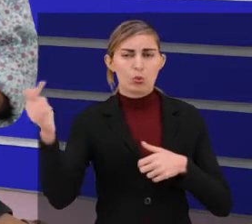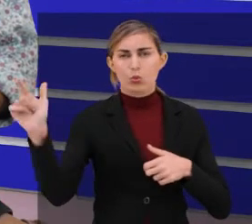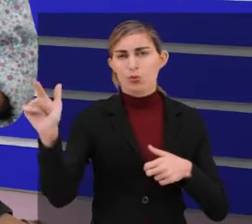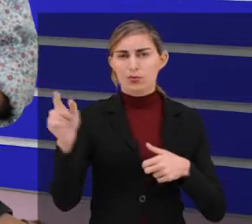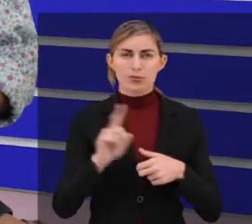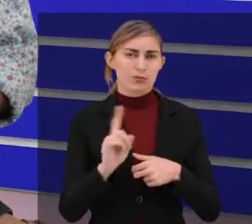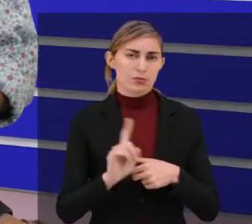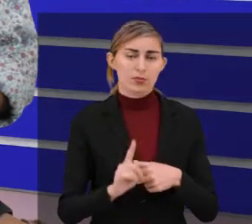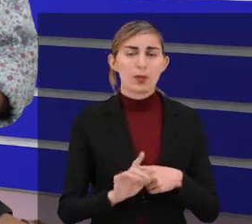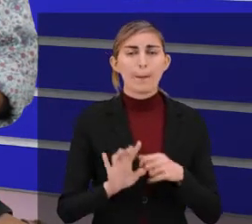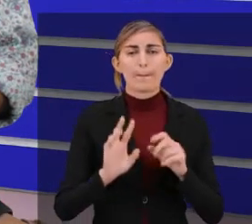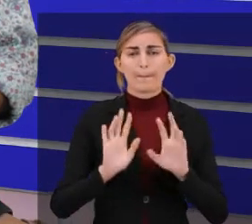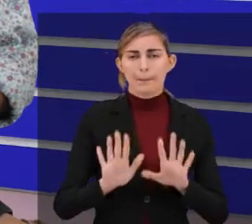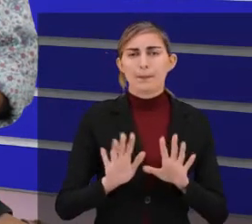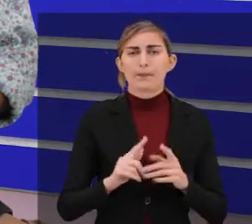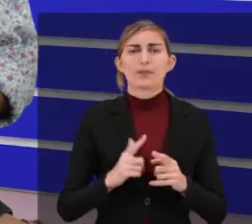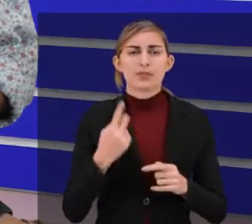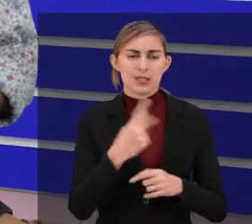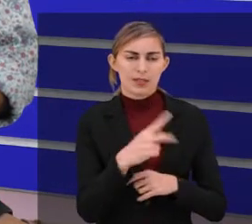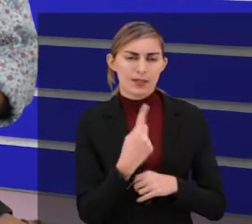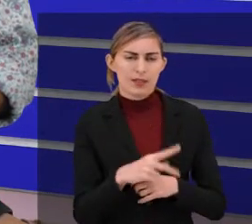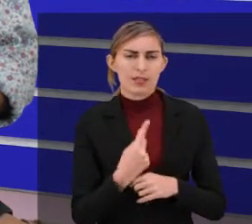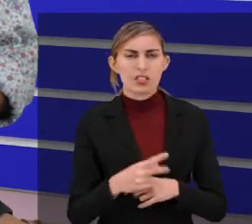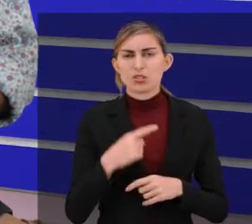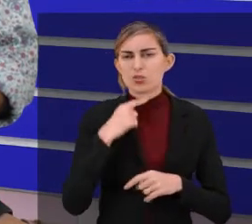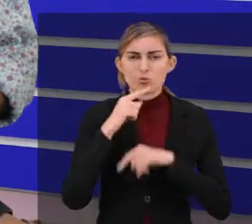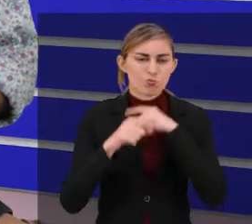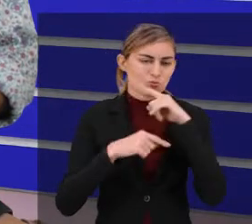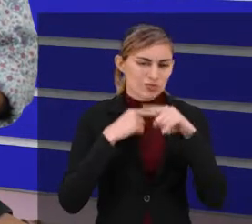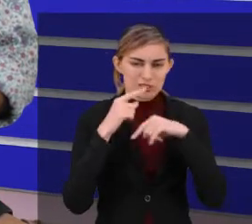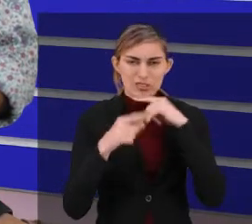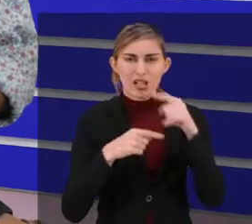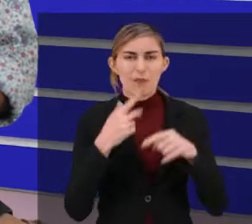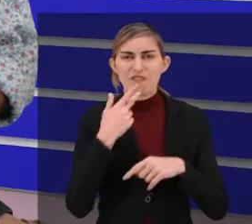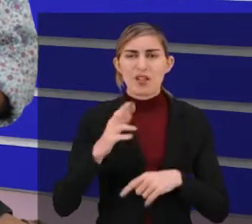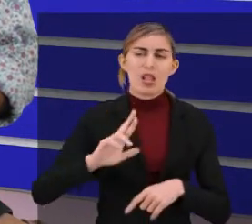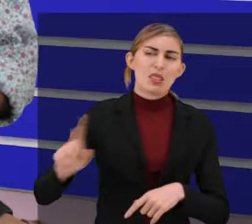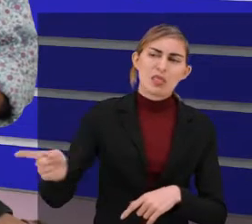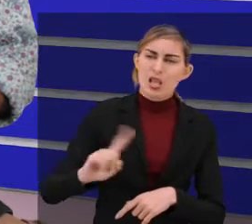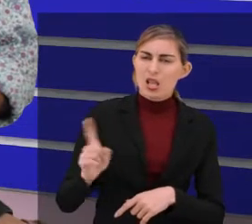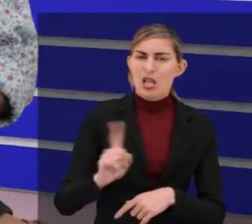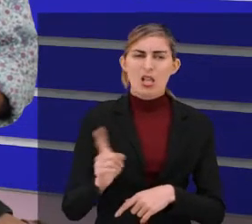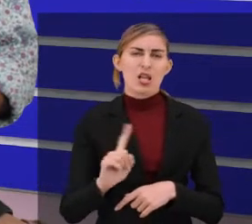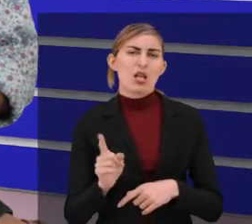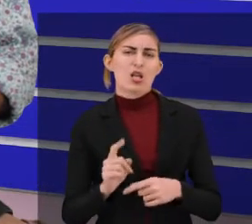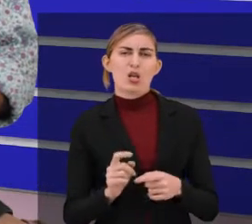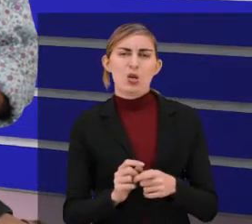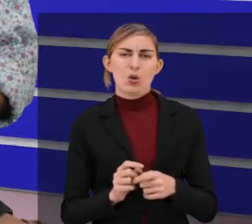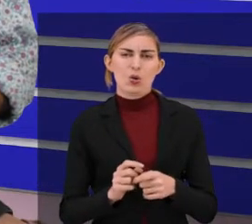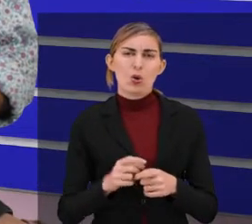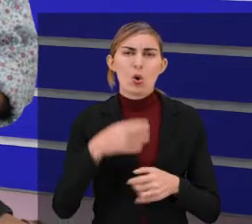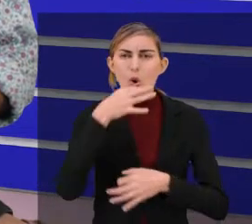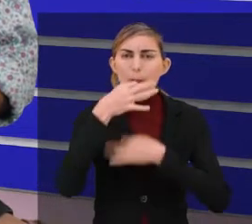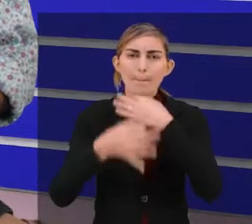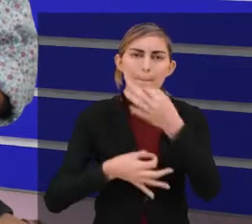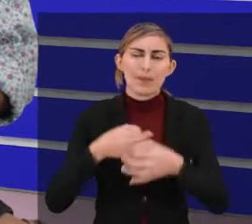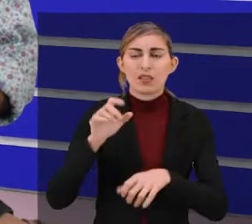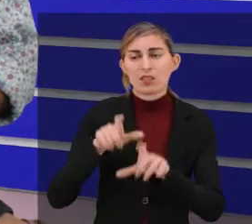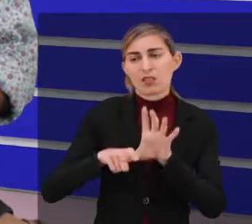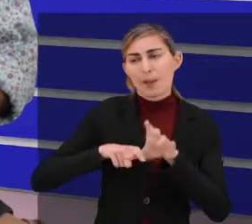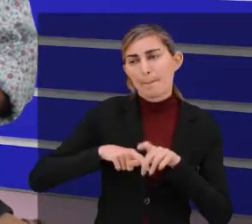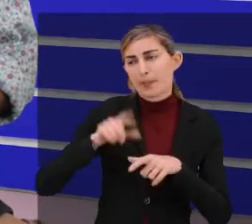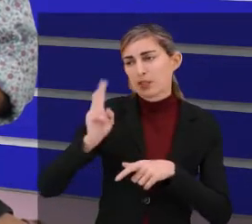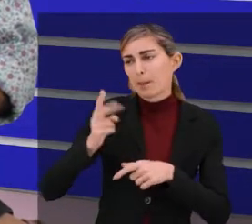outros. No entanto, eles não sabem dizer não, dependem da opinião dos